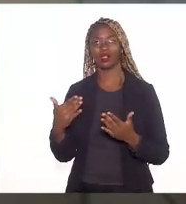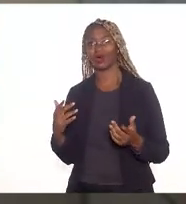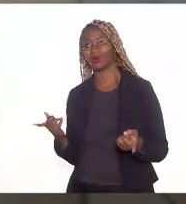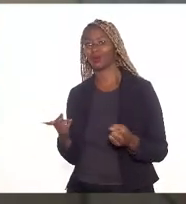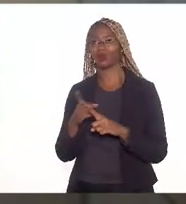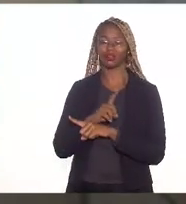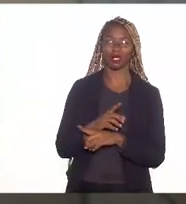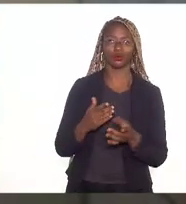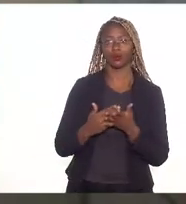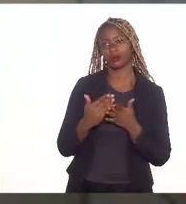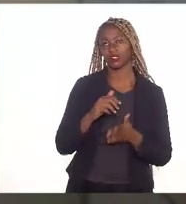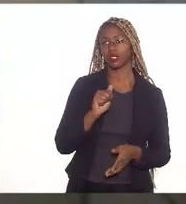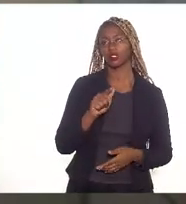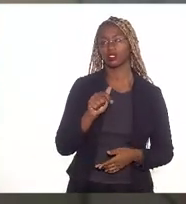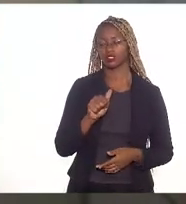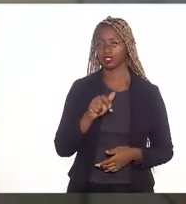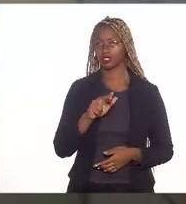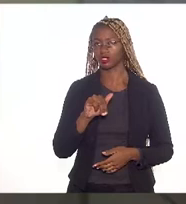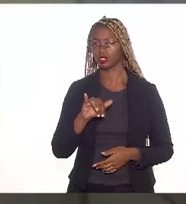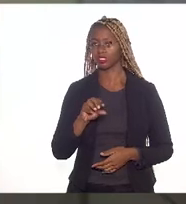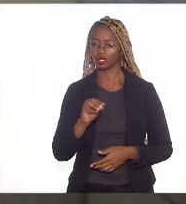pela Geria. Primeiro,